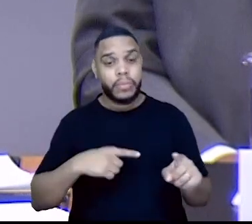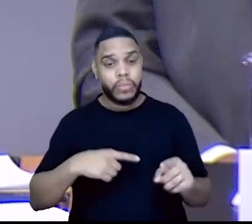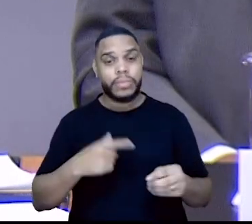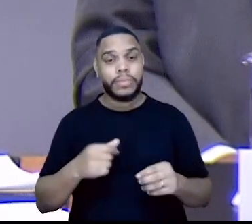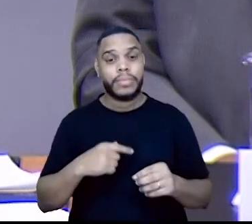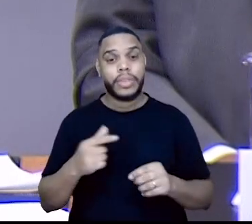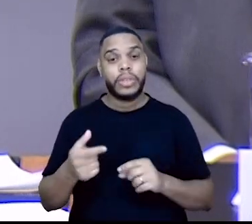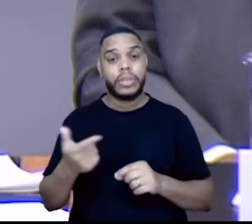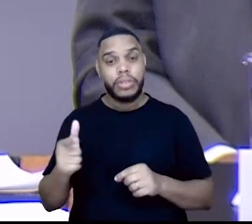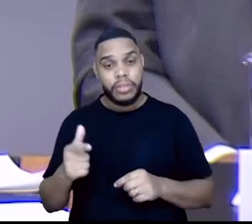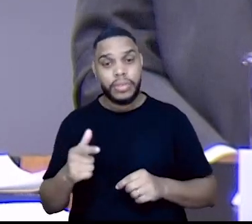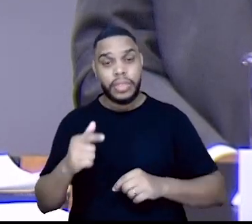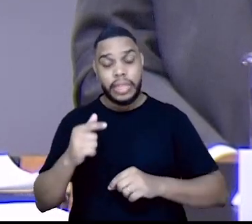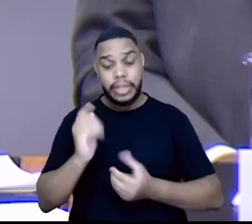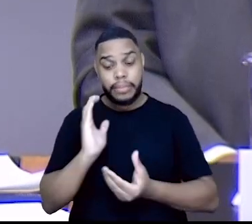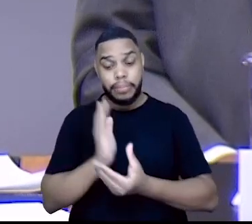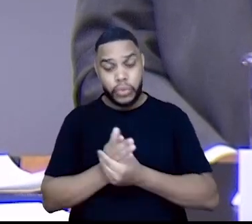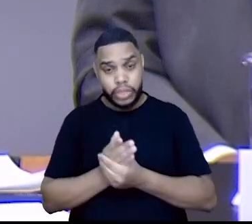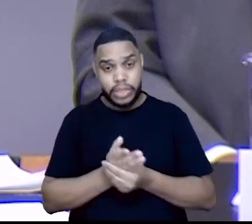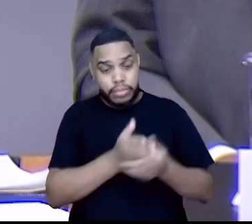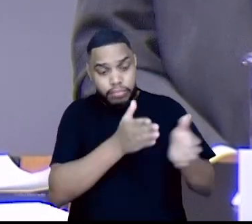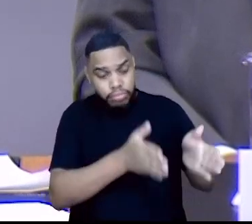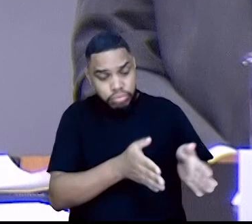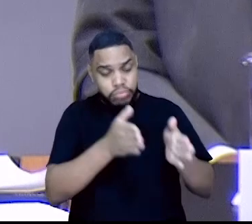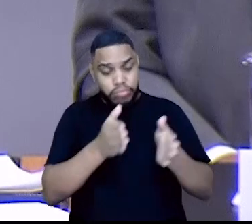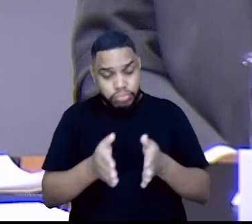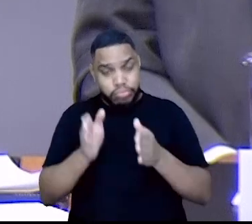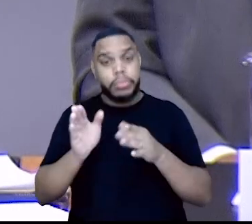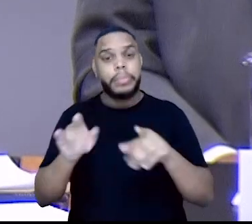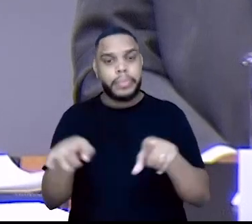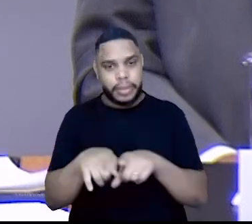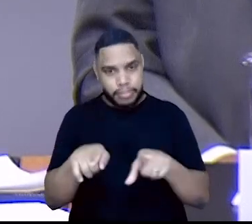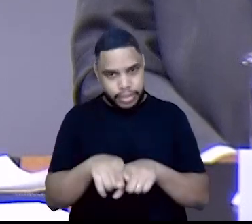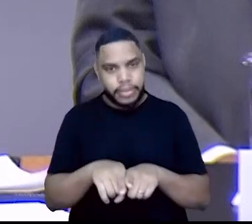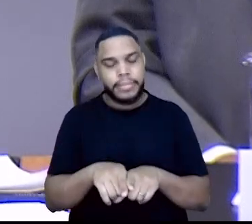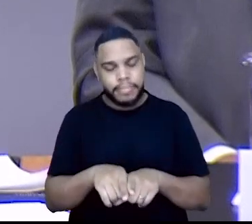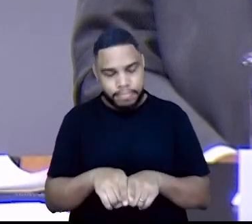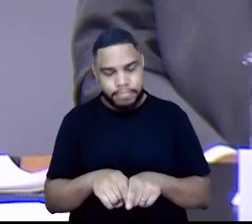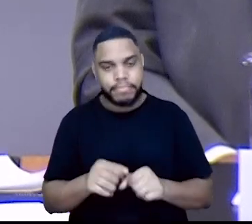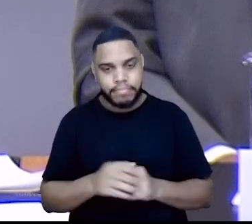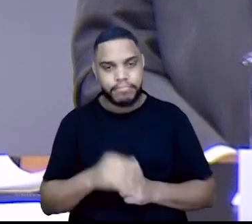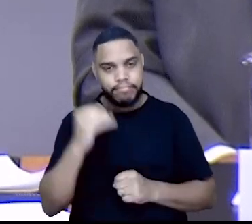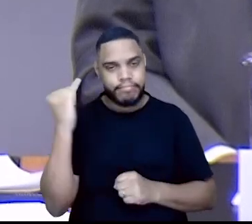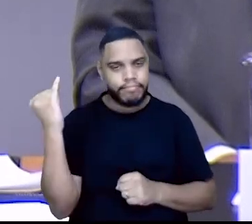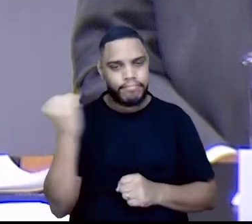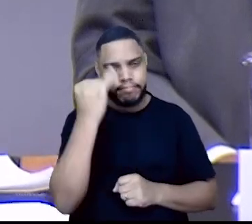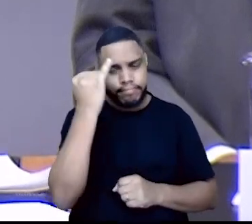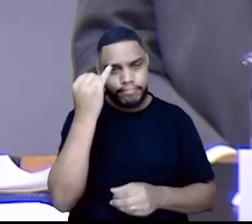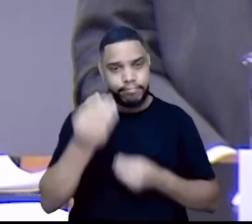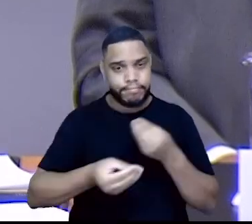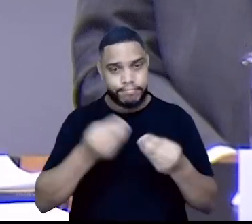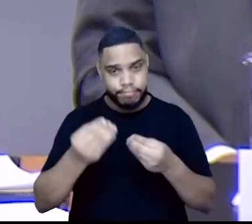ferramentas processuais, que são também especialmente importantes e que